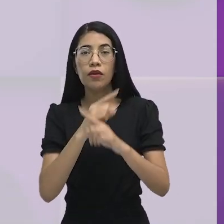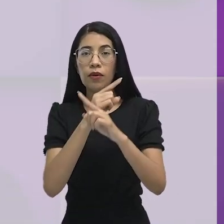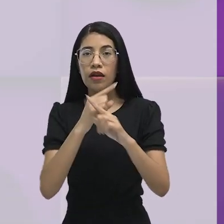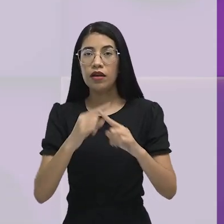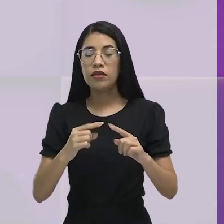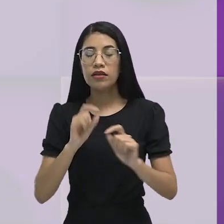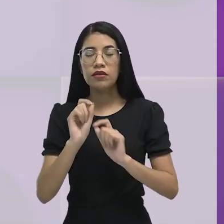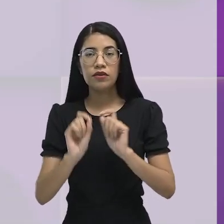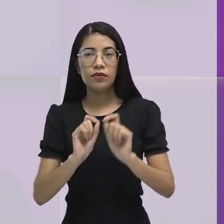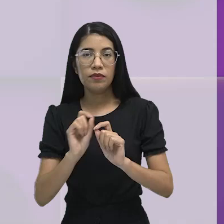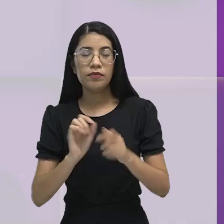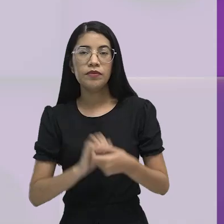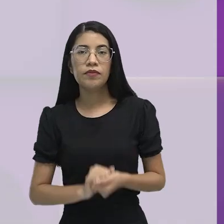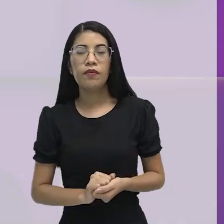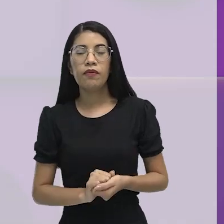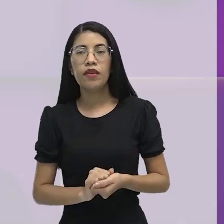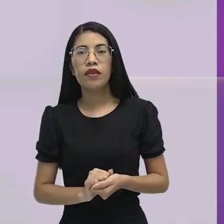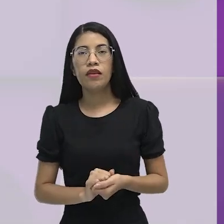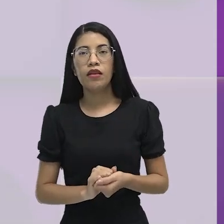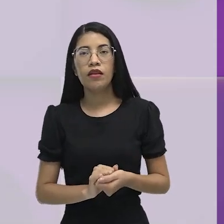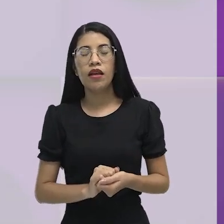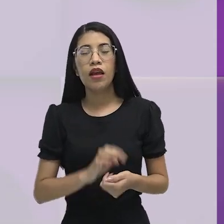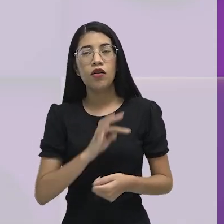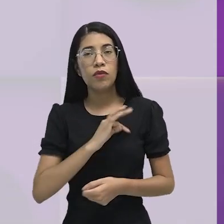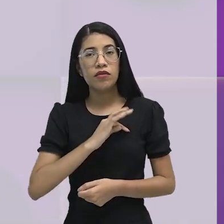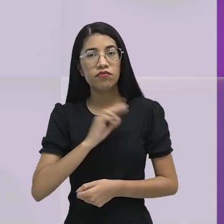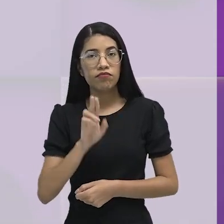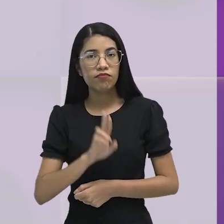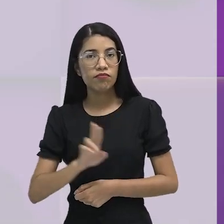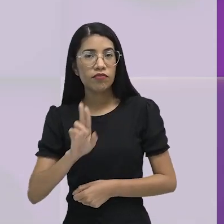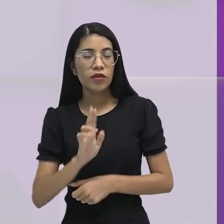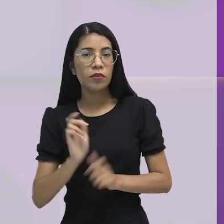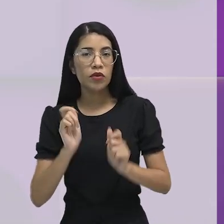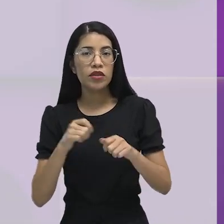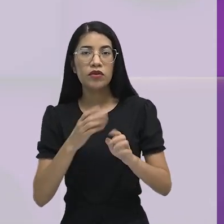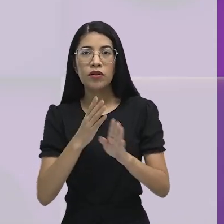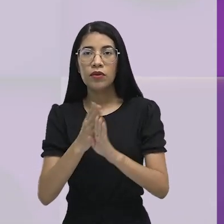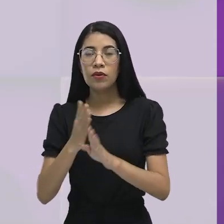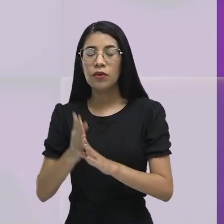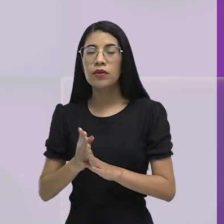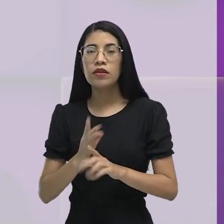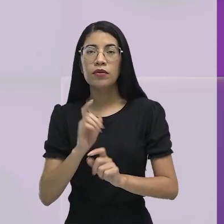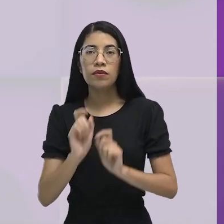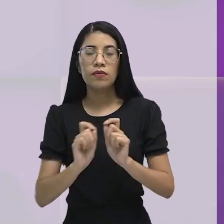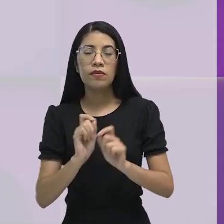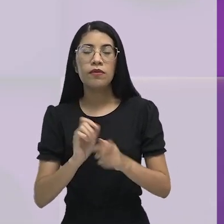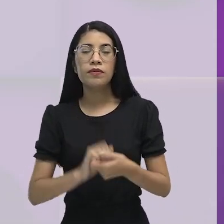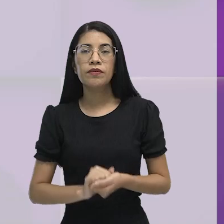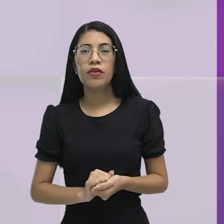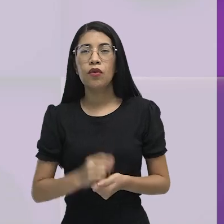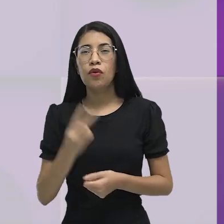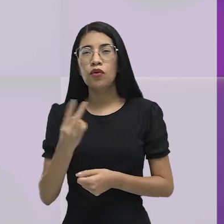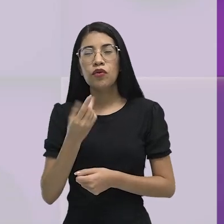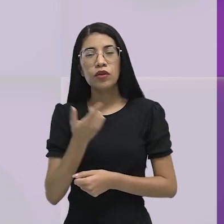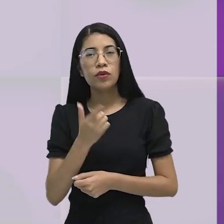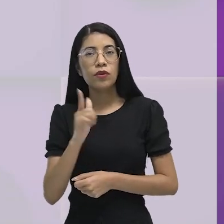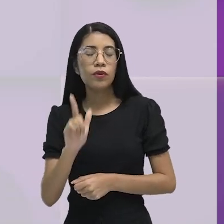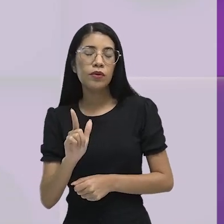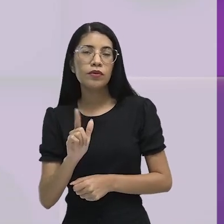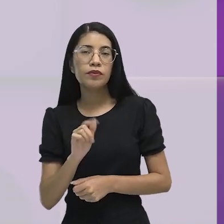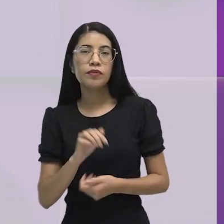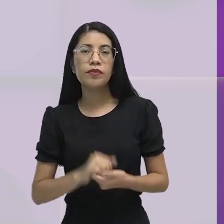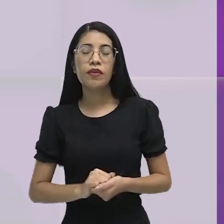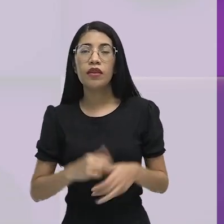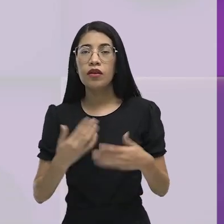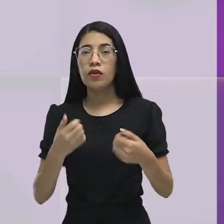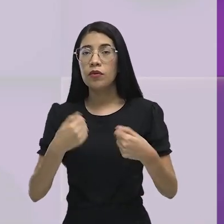3 nada mais é que uma técnica que a gente utiliza para encontrar um quarto valor. Isso mesmo,